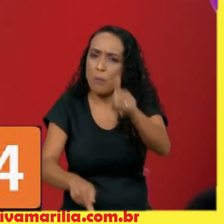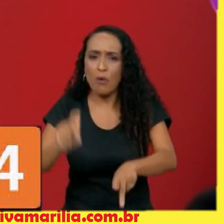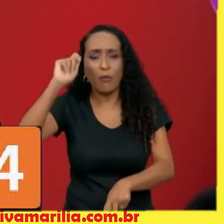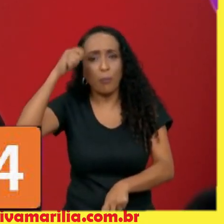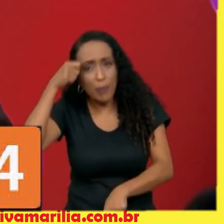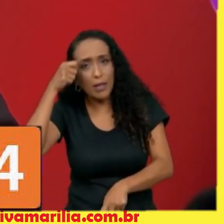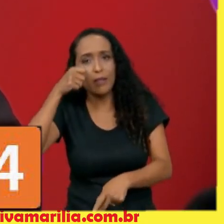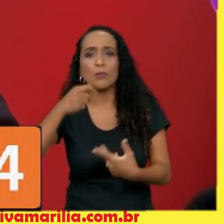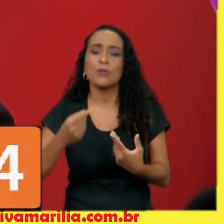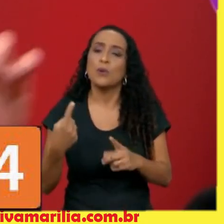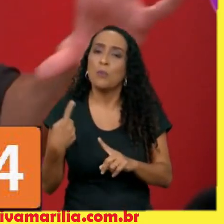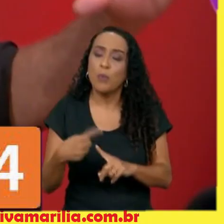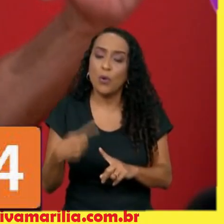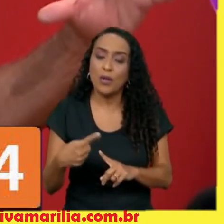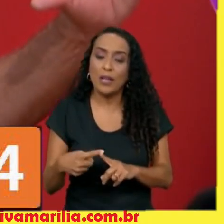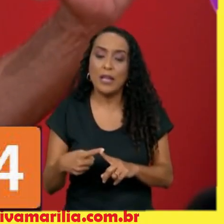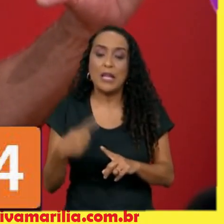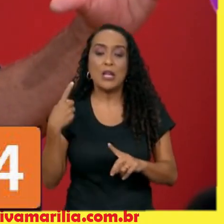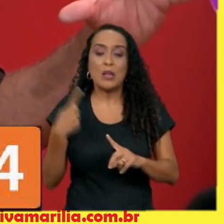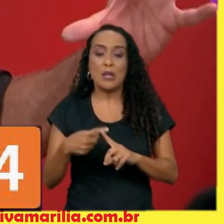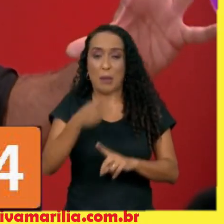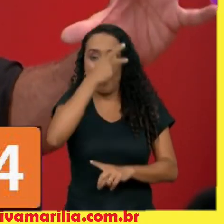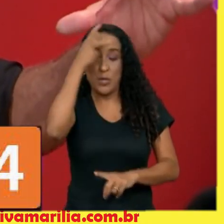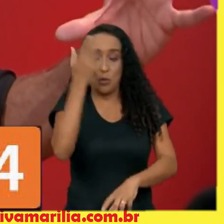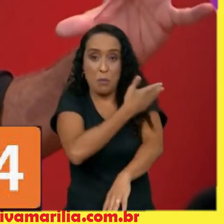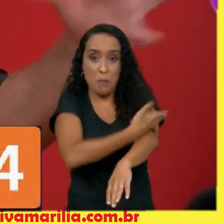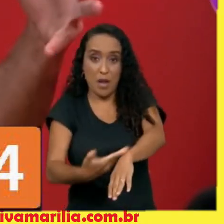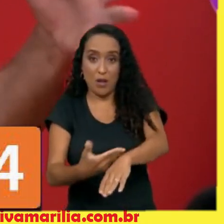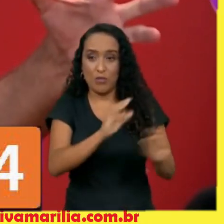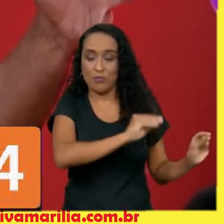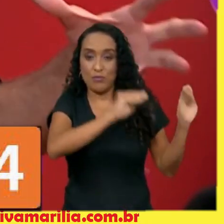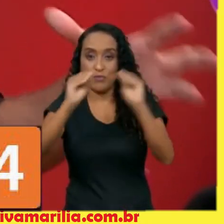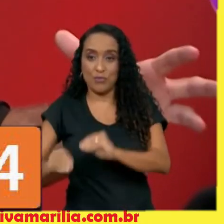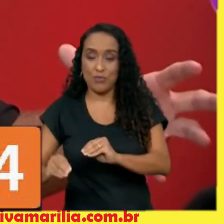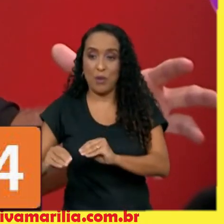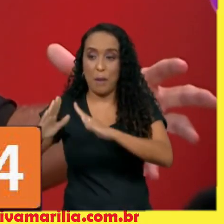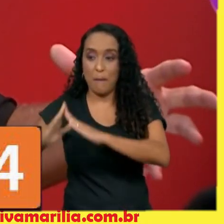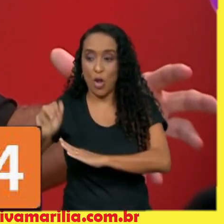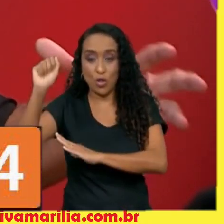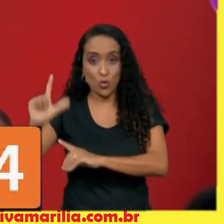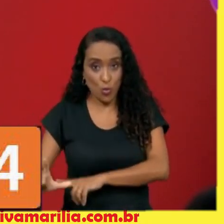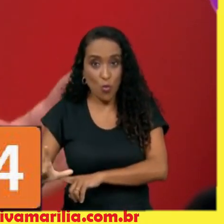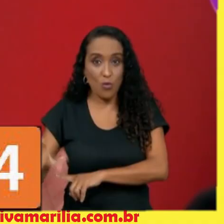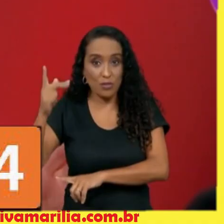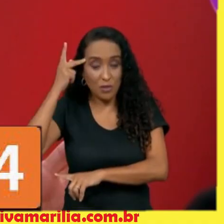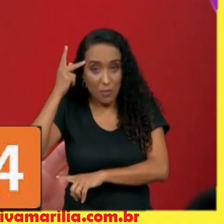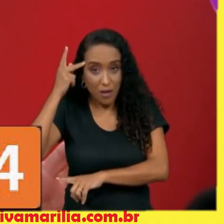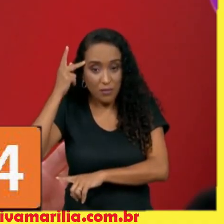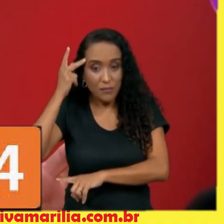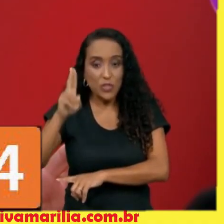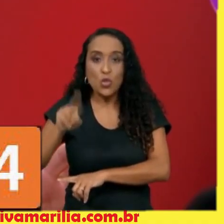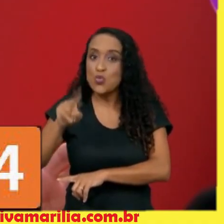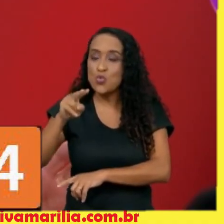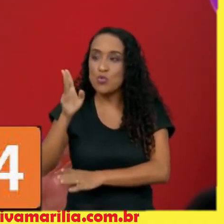branco. Por que, Leandro? Porque os brancos que vêm para o Sul, né, que se concentram no Sul e em São Paulo, jamais vão se